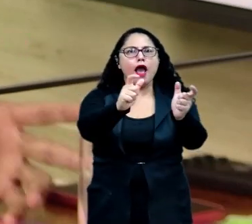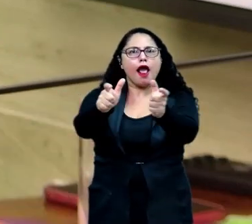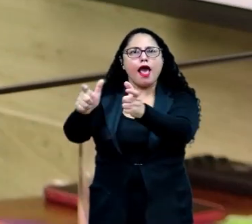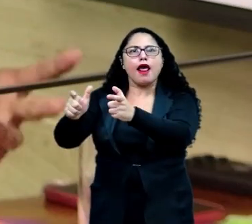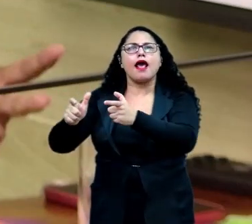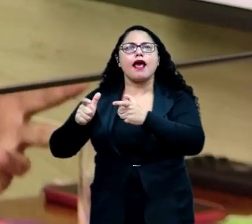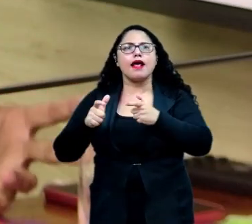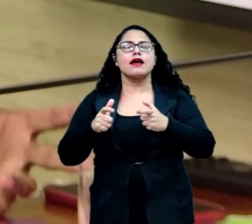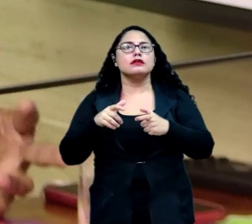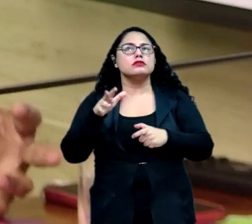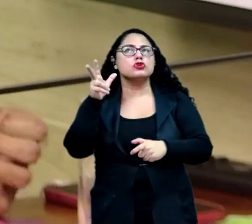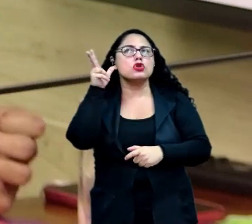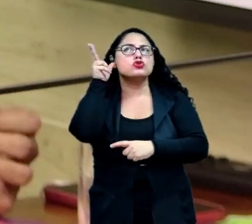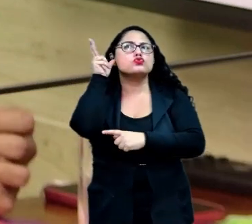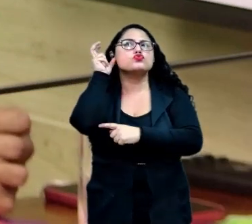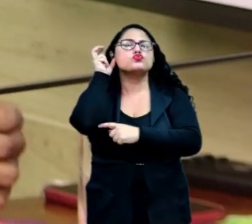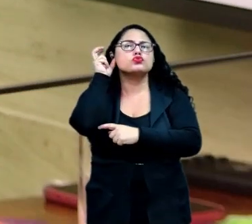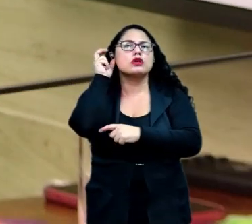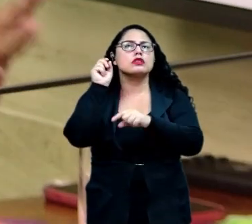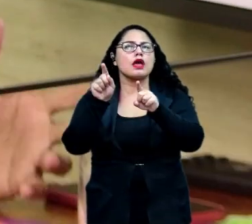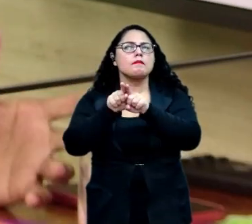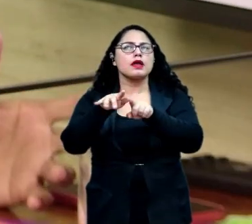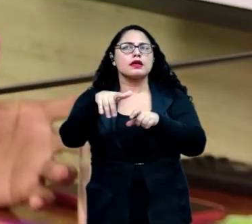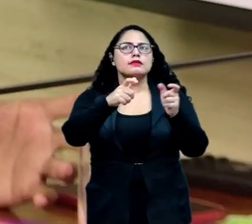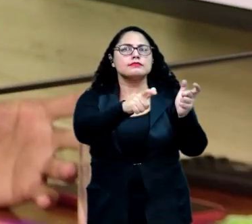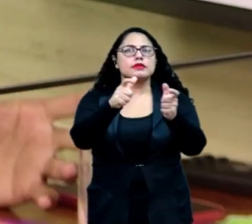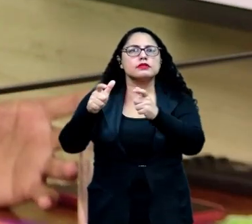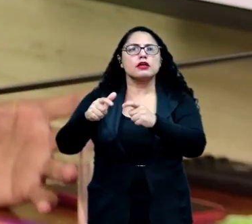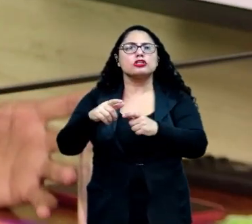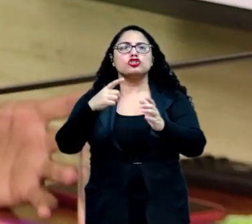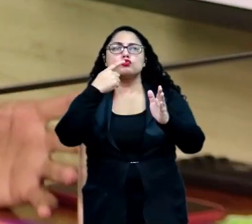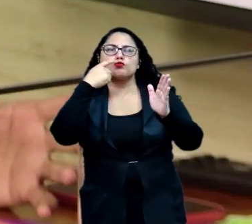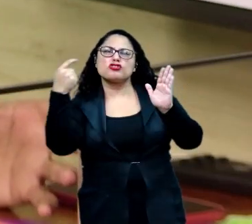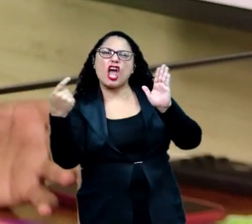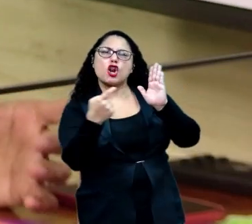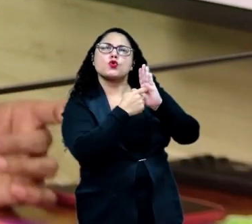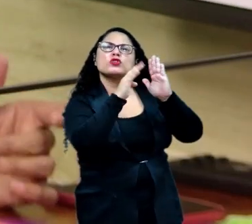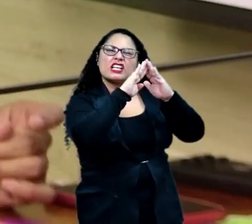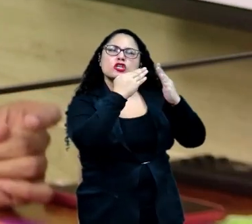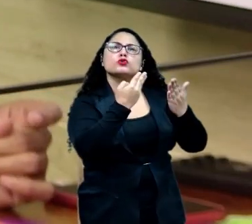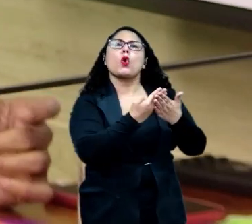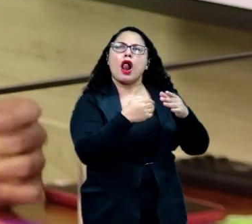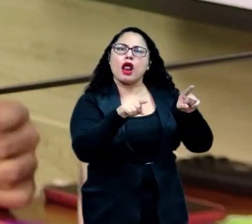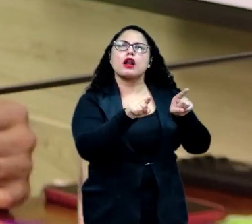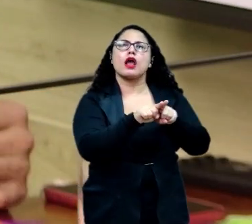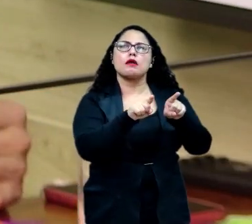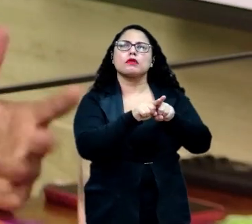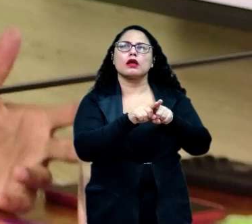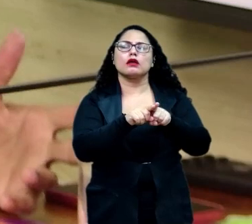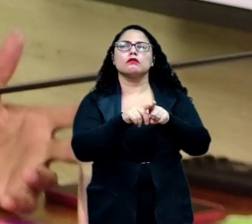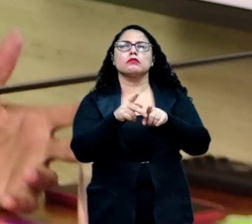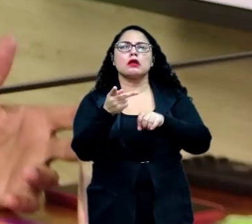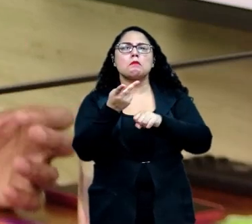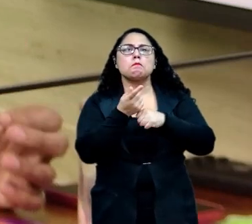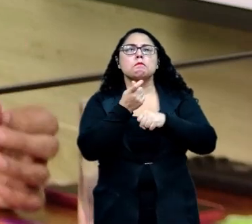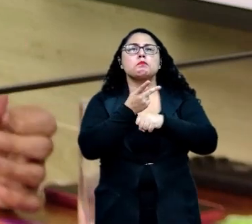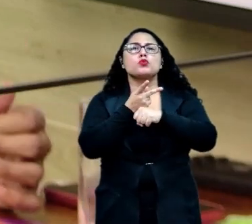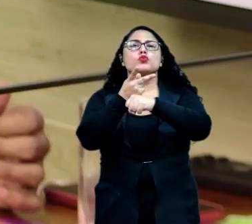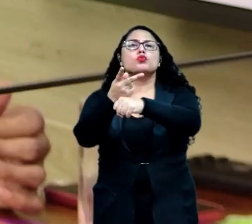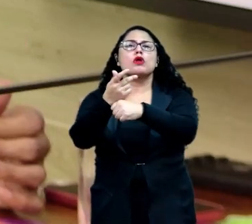de escuta, espaços de denúncia nas escolas para busca de